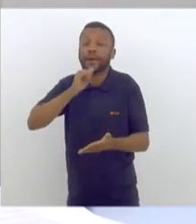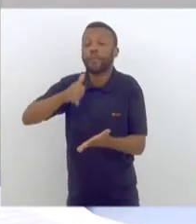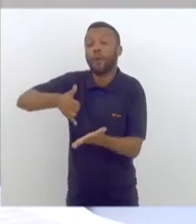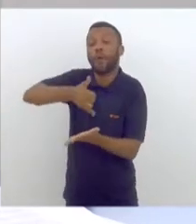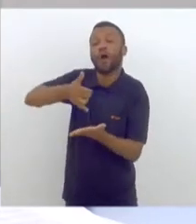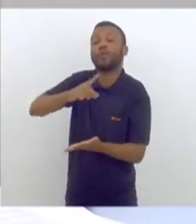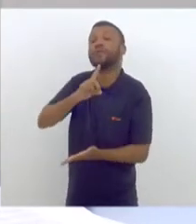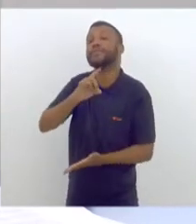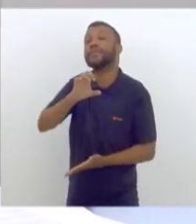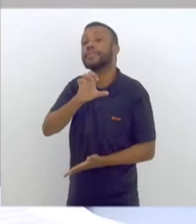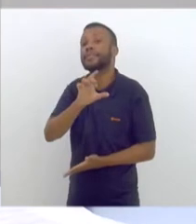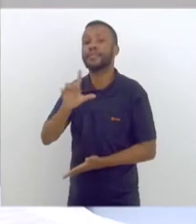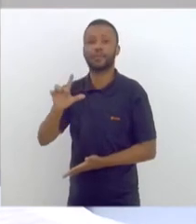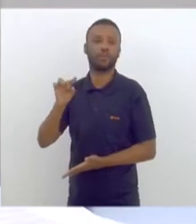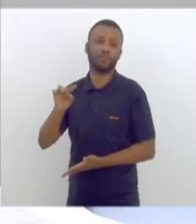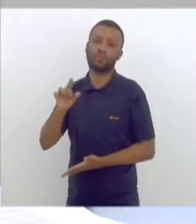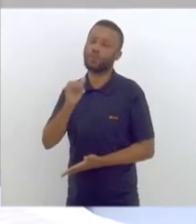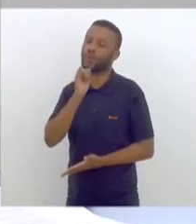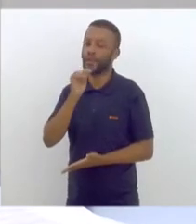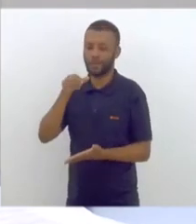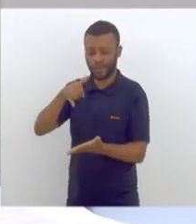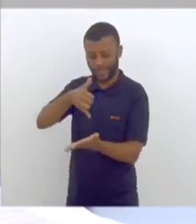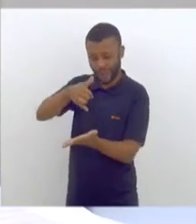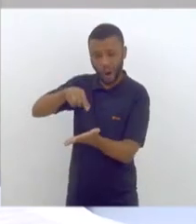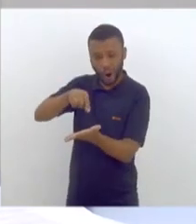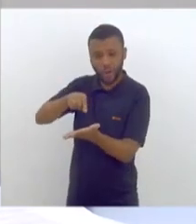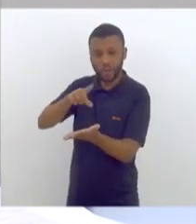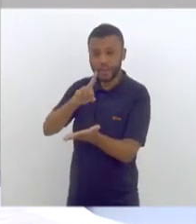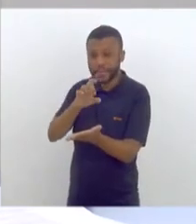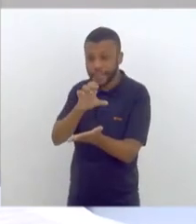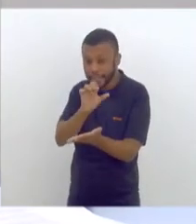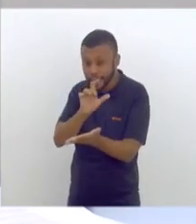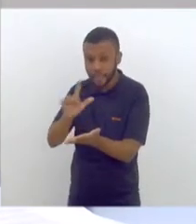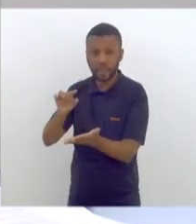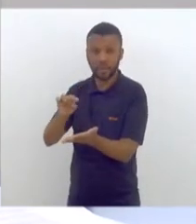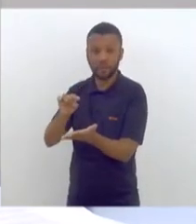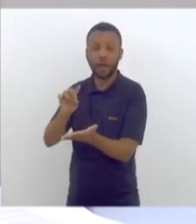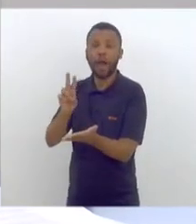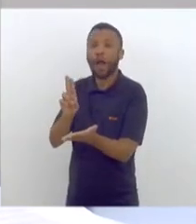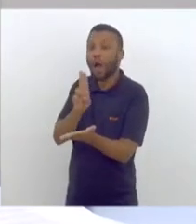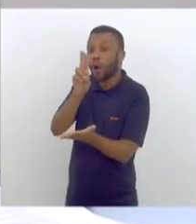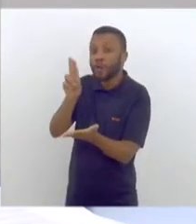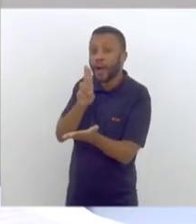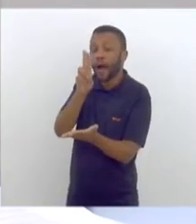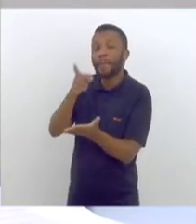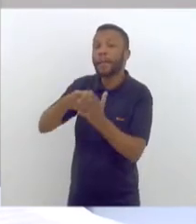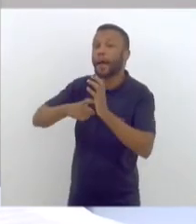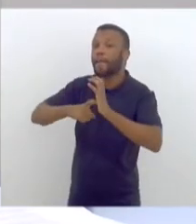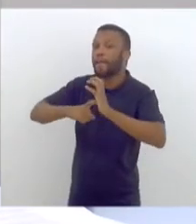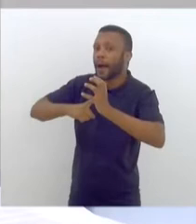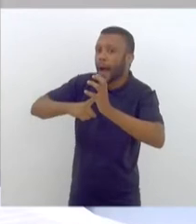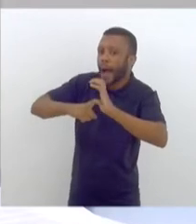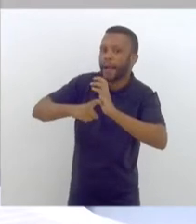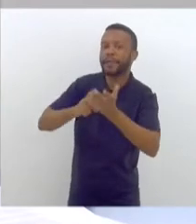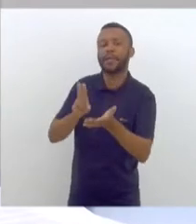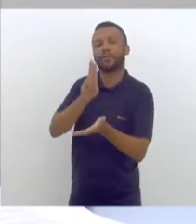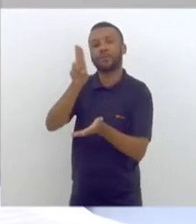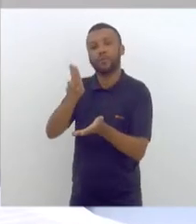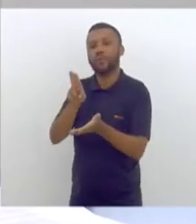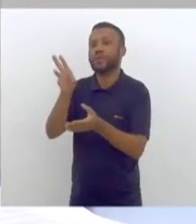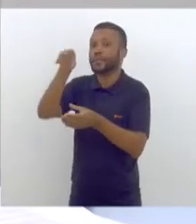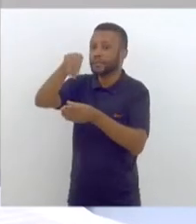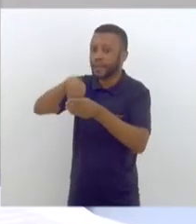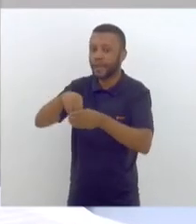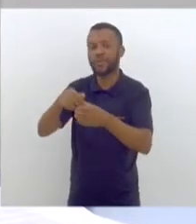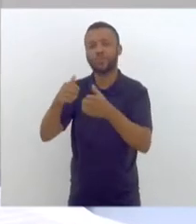porque o óleo diesel é utilizado pelas máquinas diesel do transporte